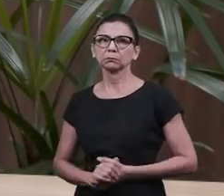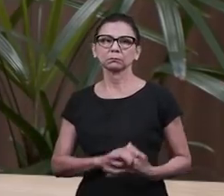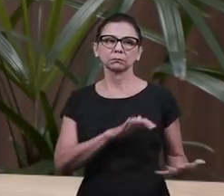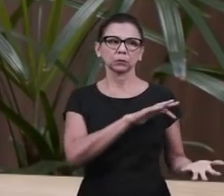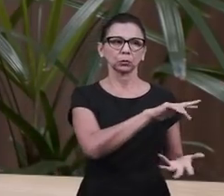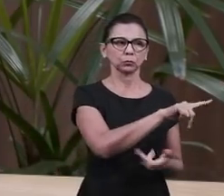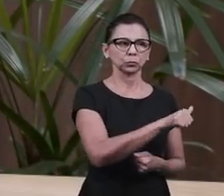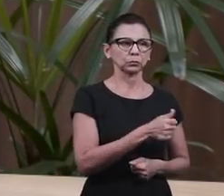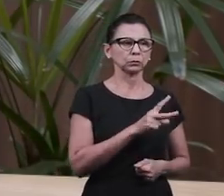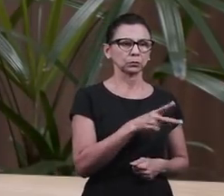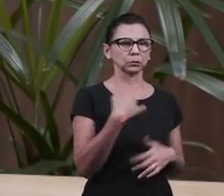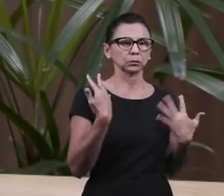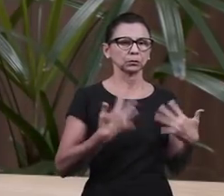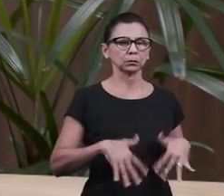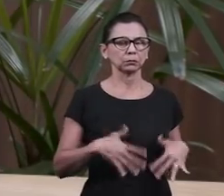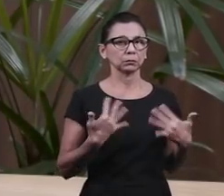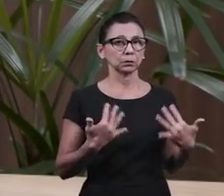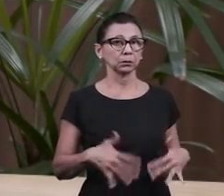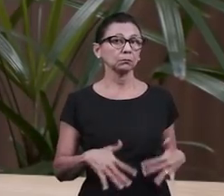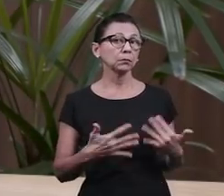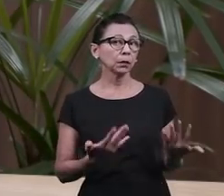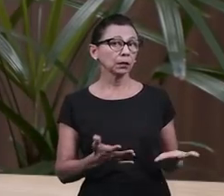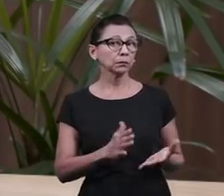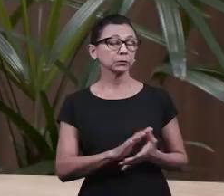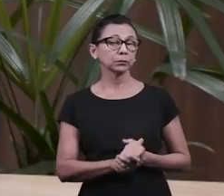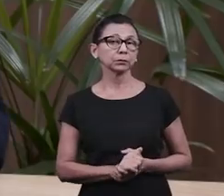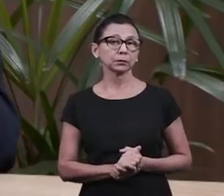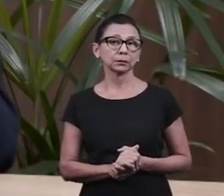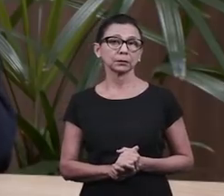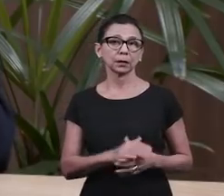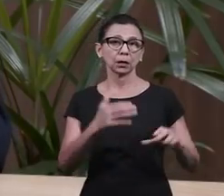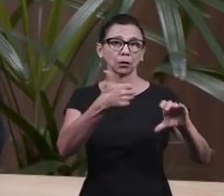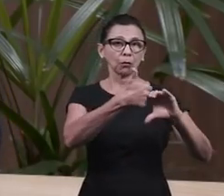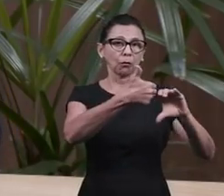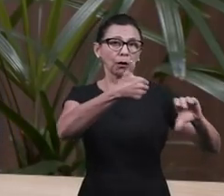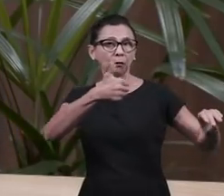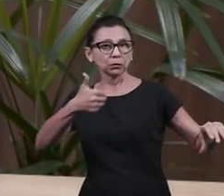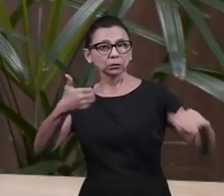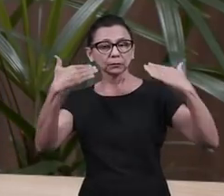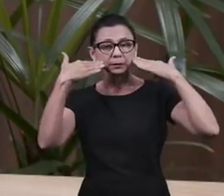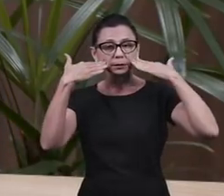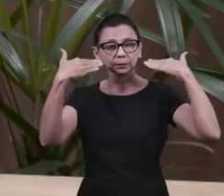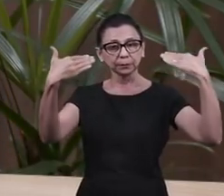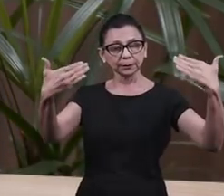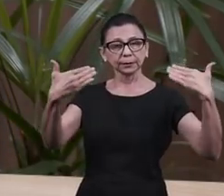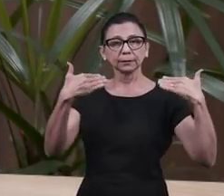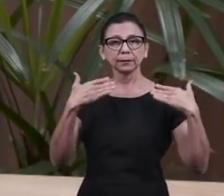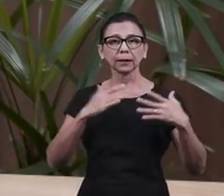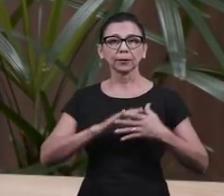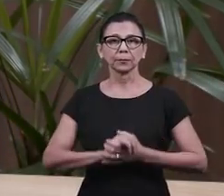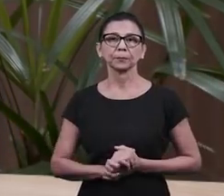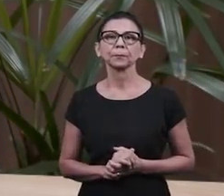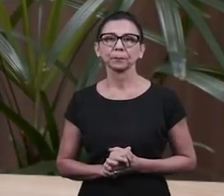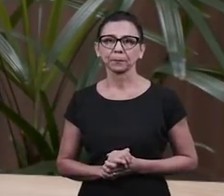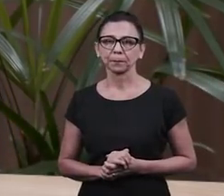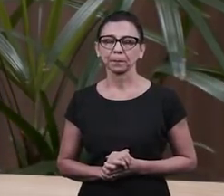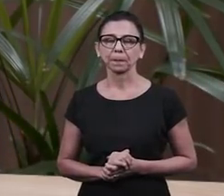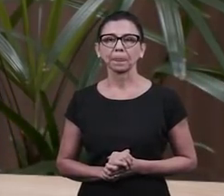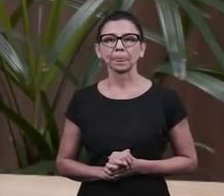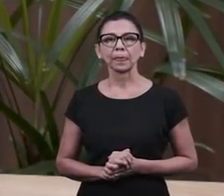o iníquo vai ser revelado e o Ministério da Iniquidade vai dominar o mundo. Mas quando Jesus voltar para o